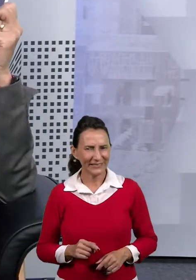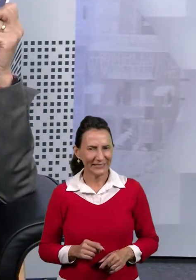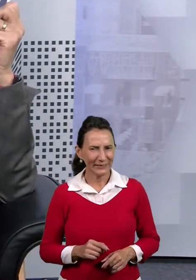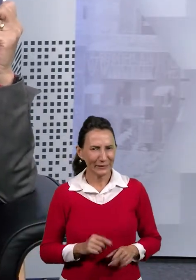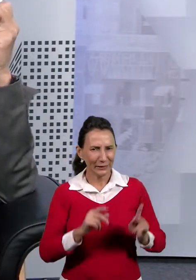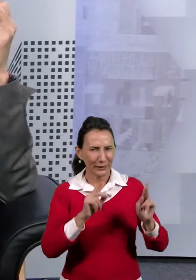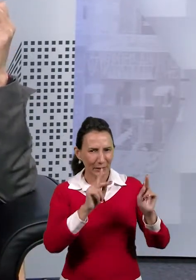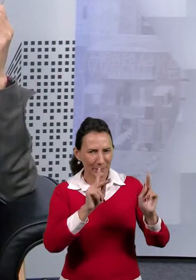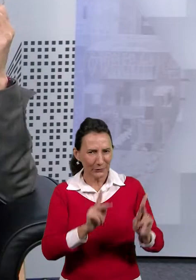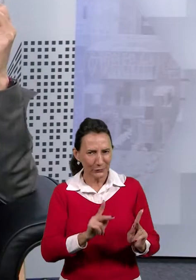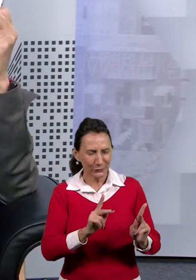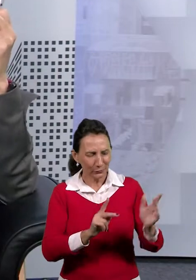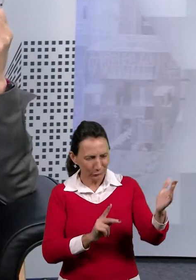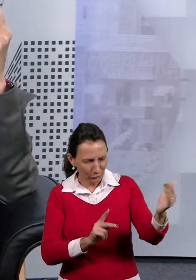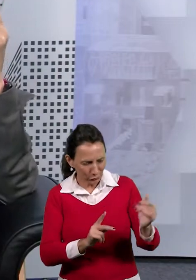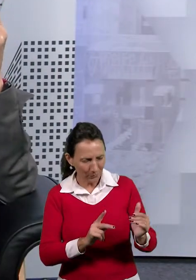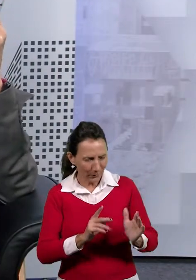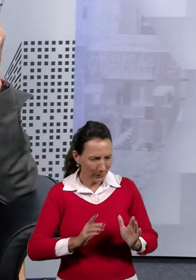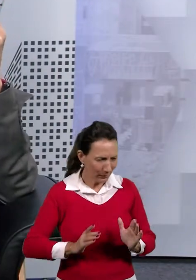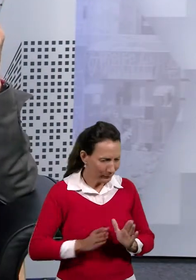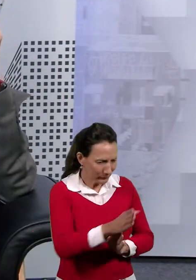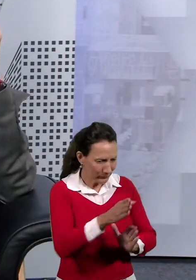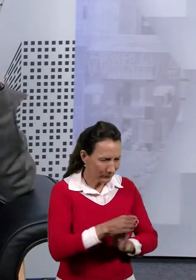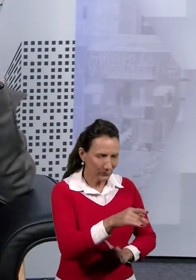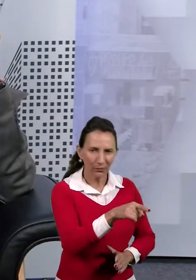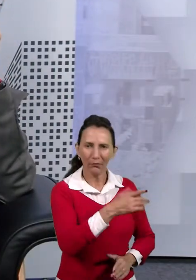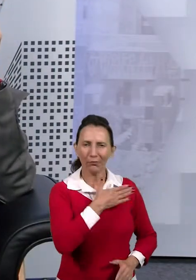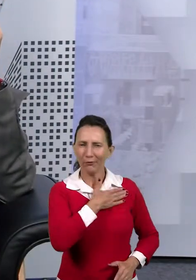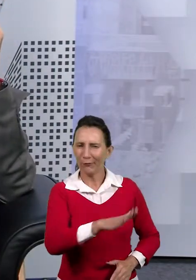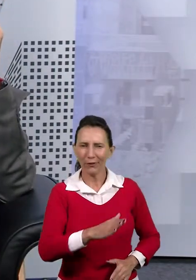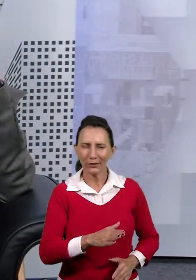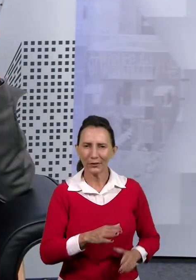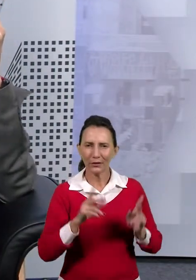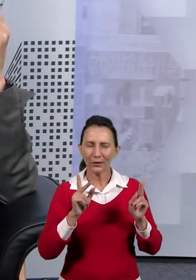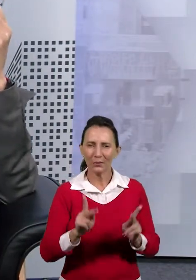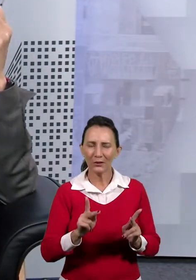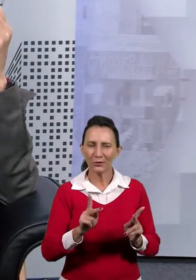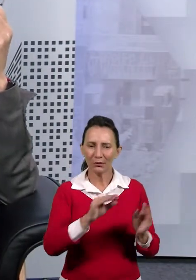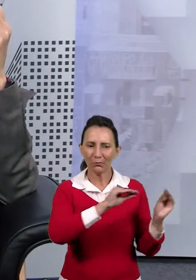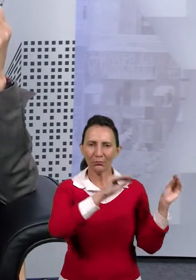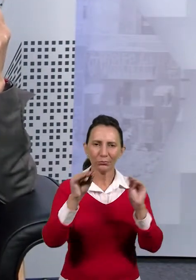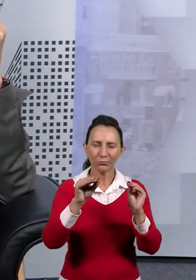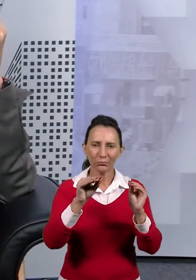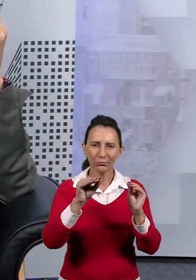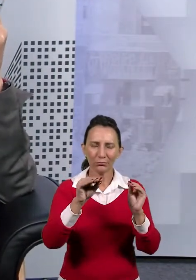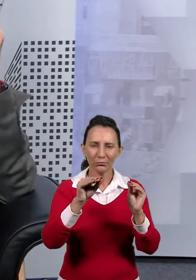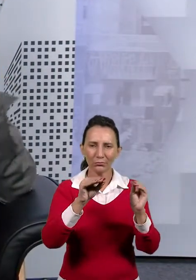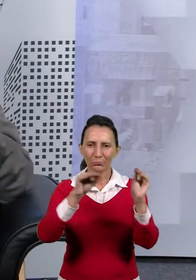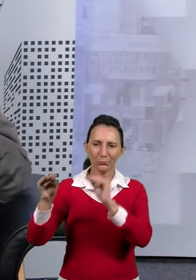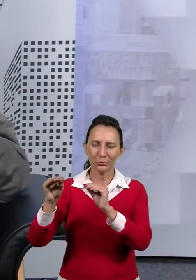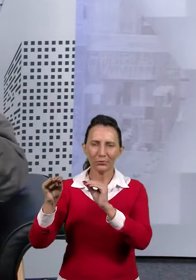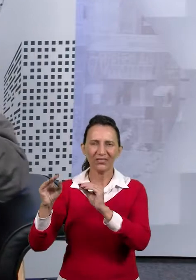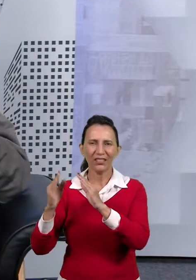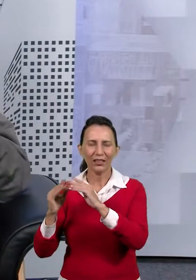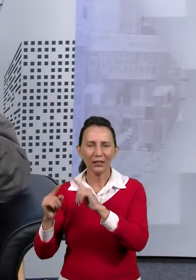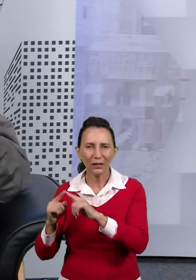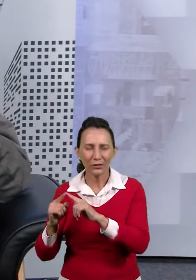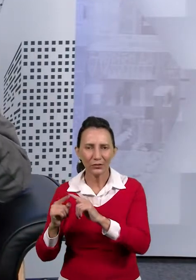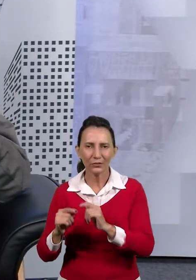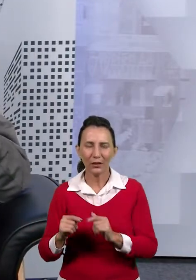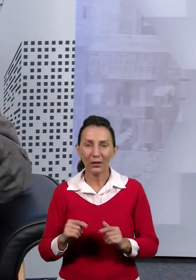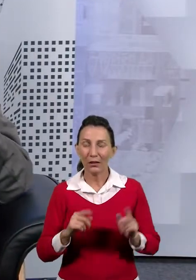dele. As pessoas ficam pulando de igreja para igreja, porque muitas vezes foram disciplinados. Então é disciplinado numa